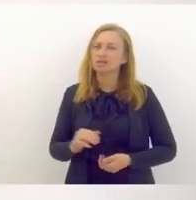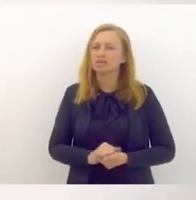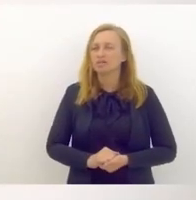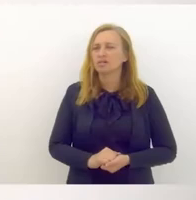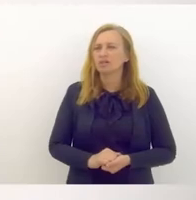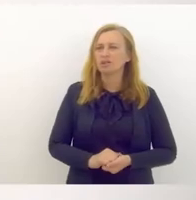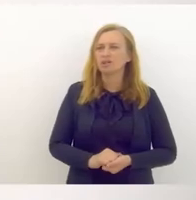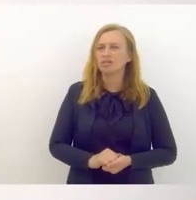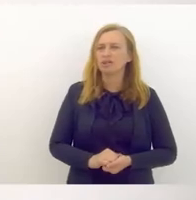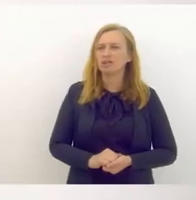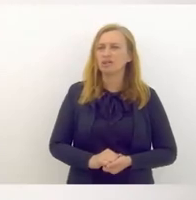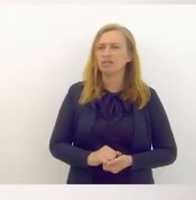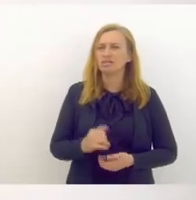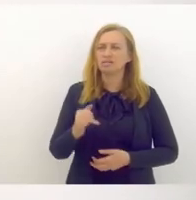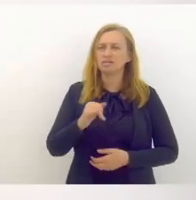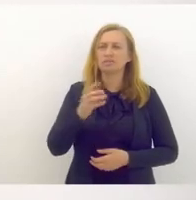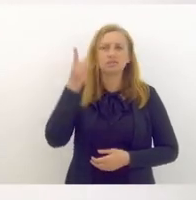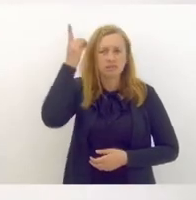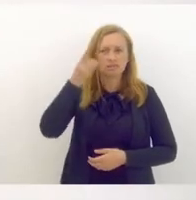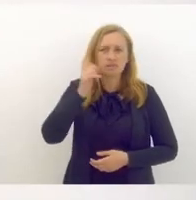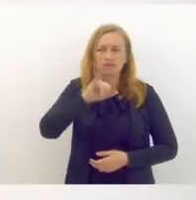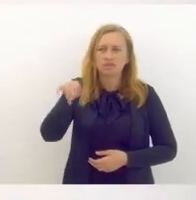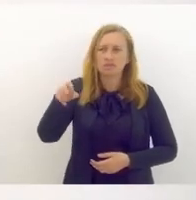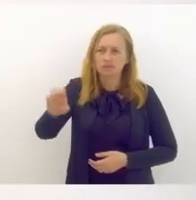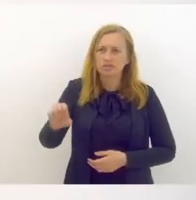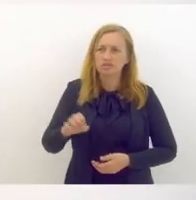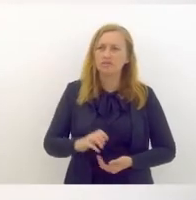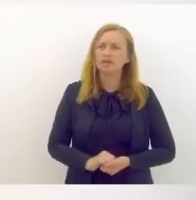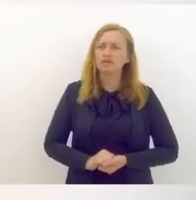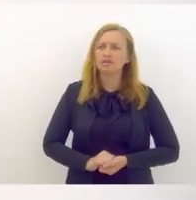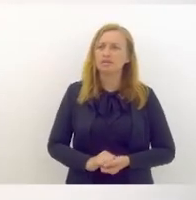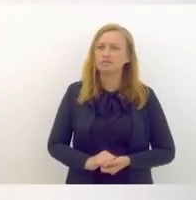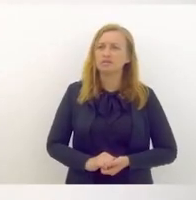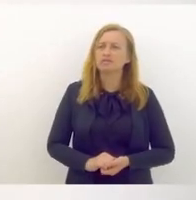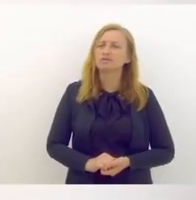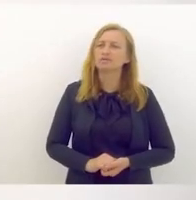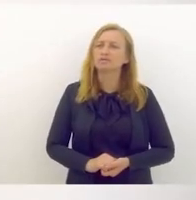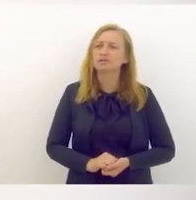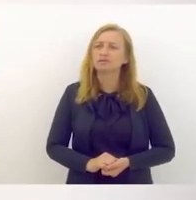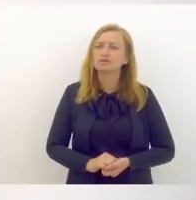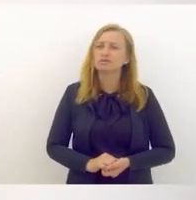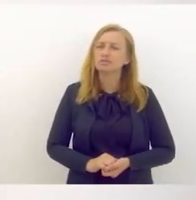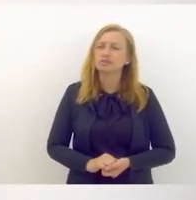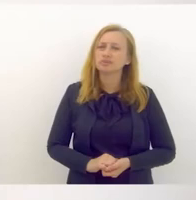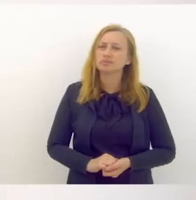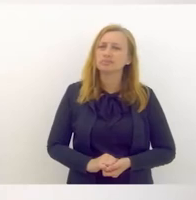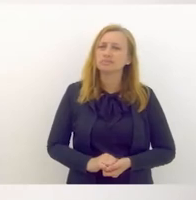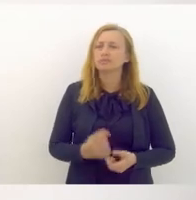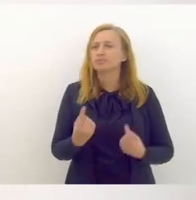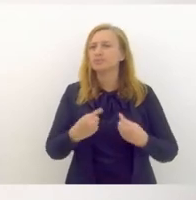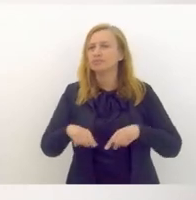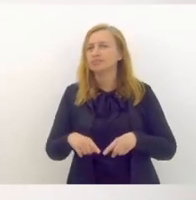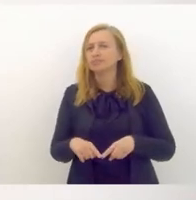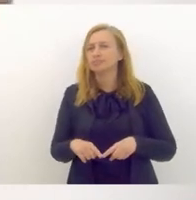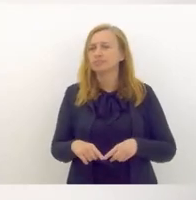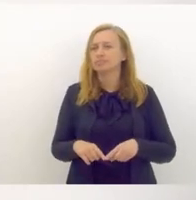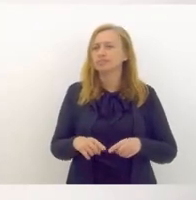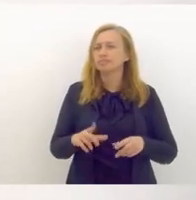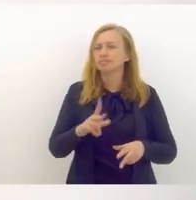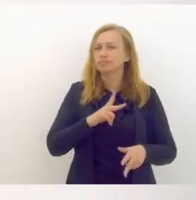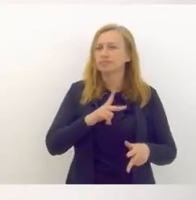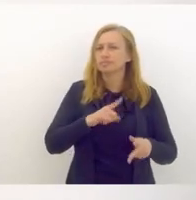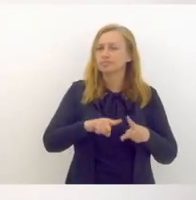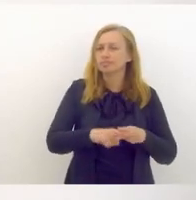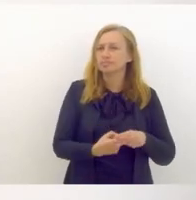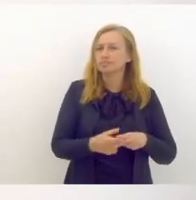qual o deputado Jari esteve conosco também, onde averiguamos uma série de condições que eram completamente incompatíveis com a própria manutenção daquele